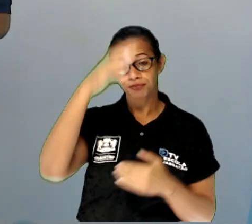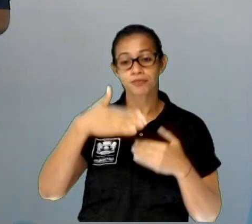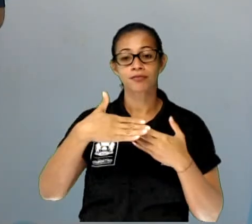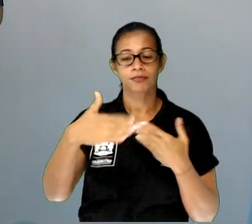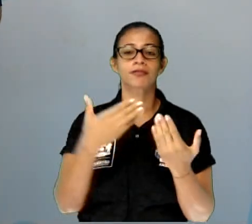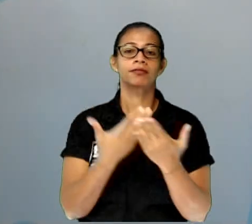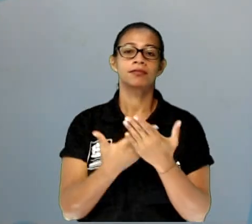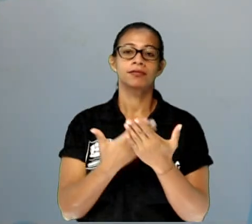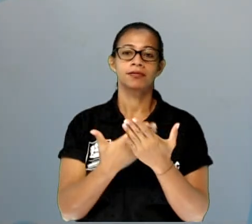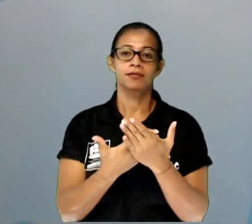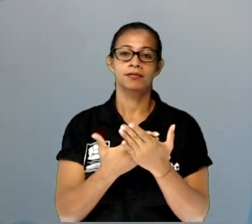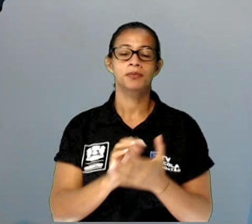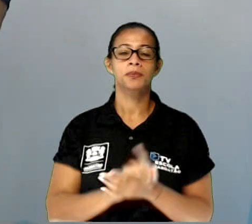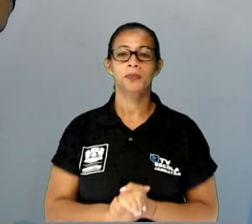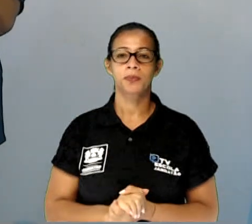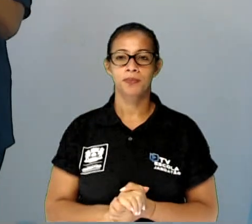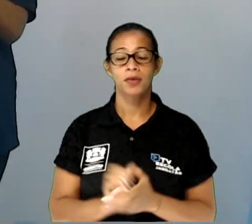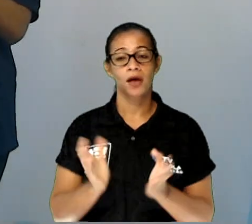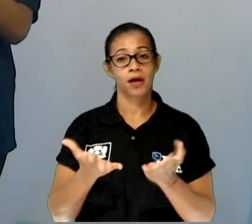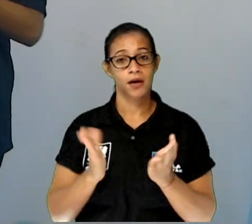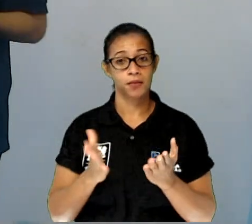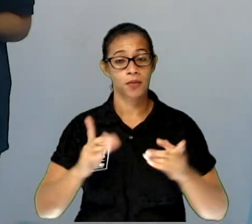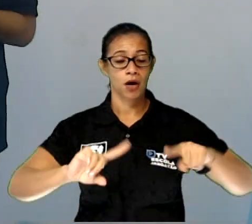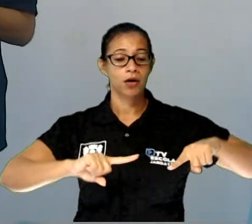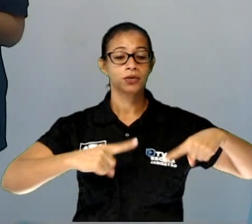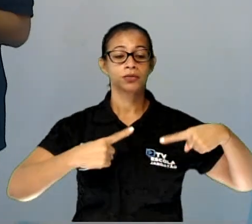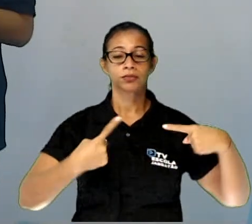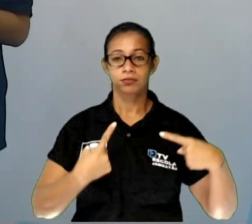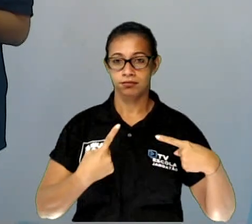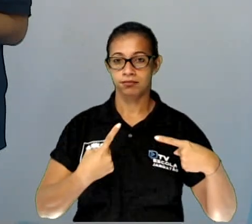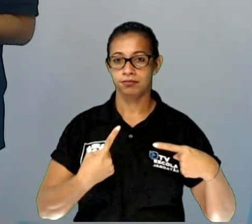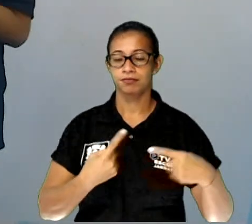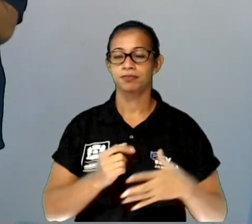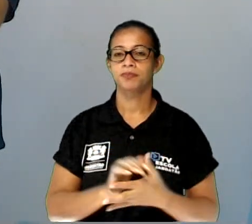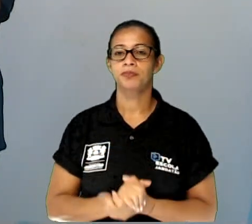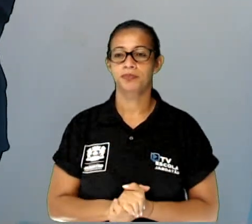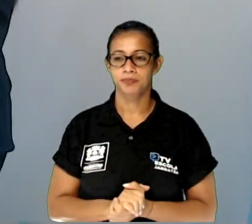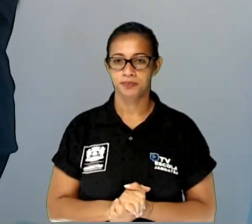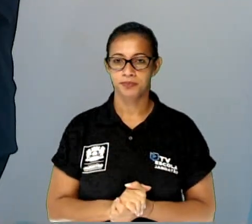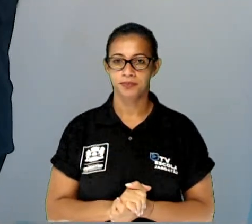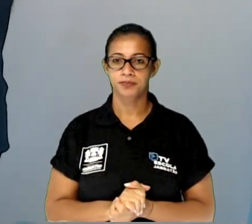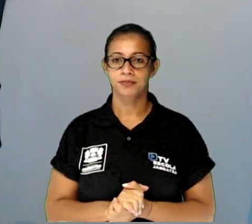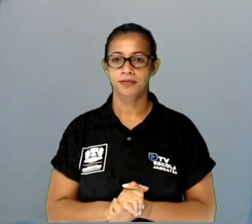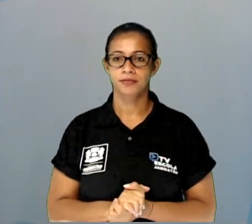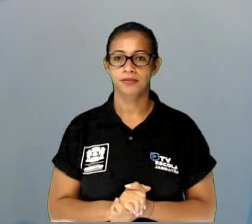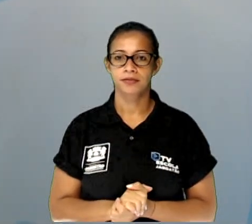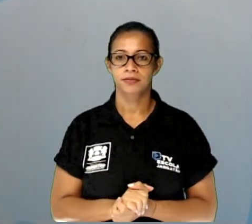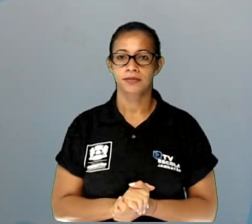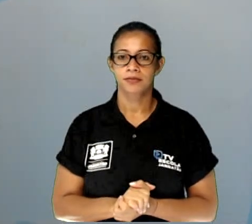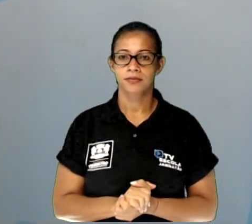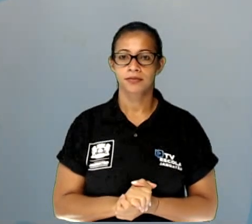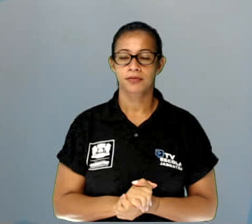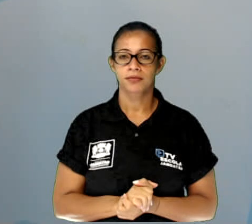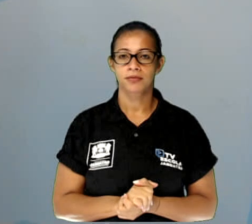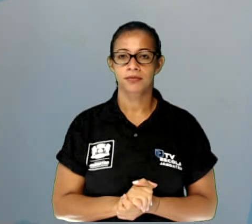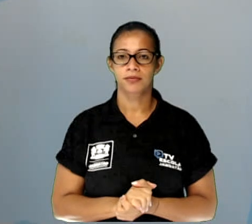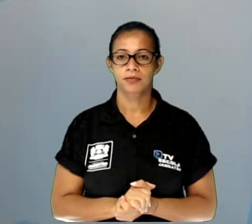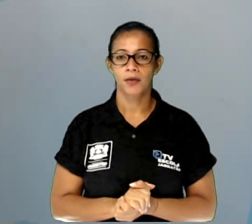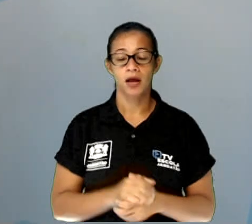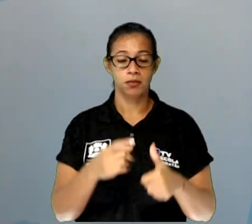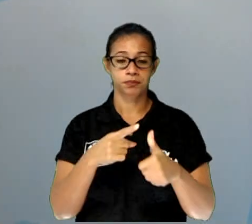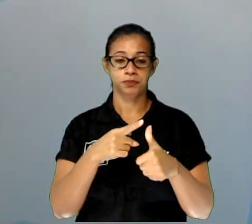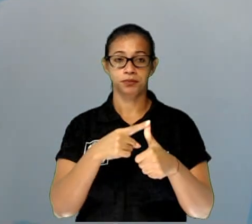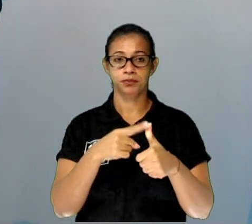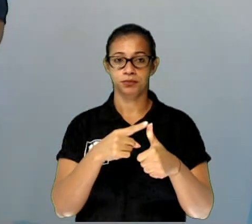aula. E agora a gente vai conhecer o desafio da aula de hoje, tá? E o desafio fala o seguinte, desafio número 1, o